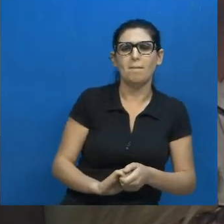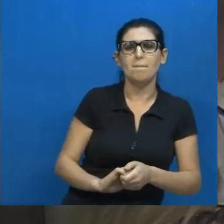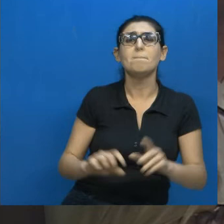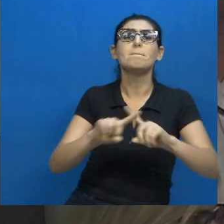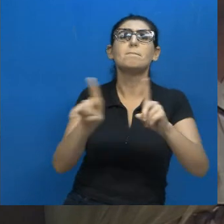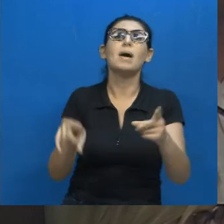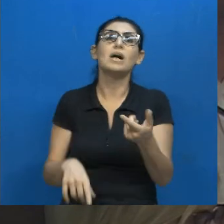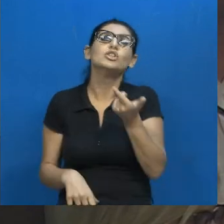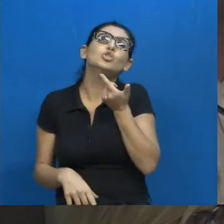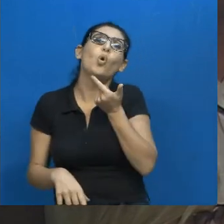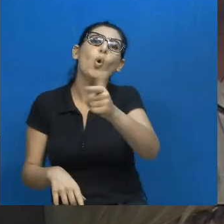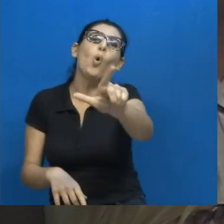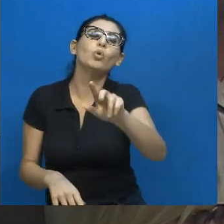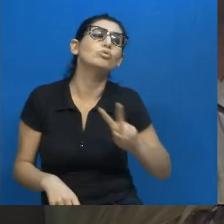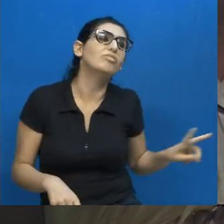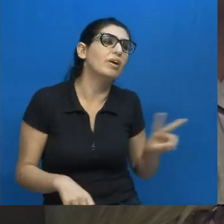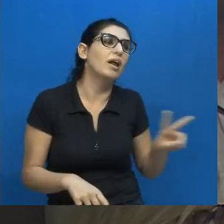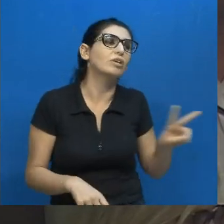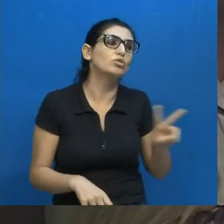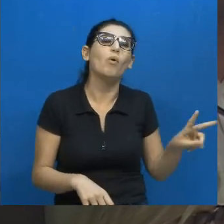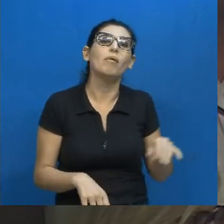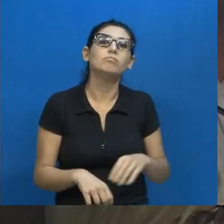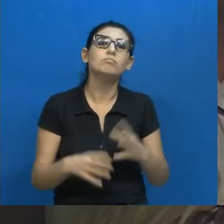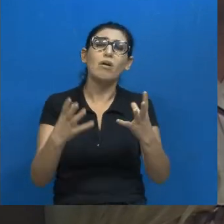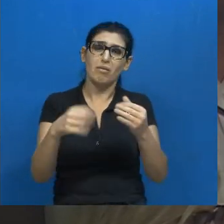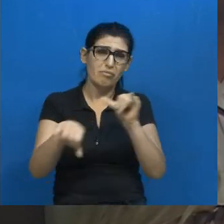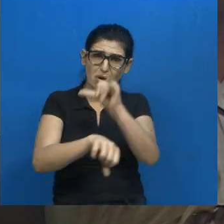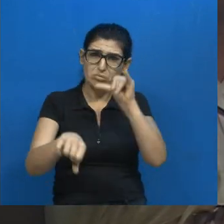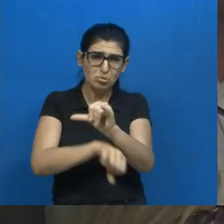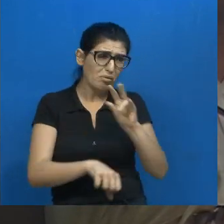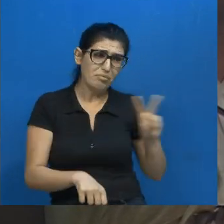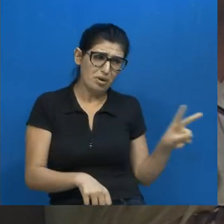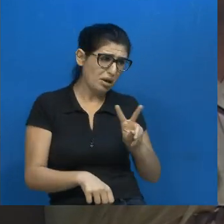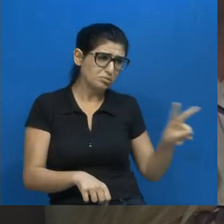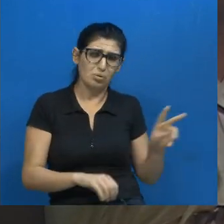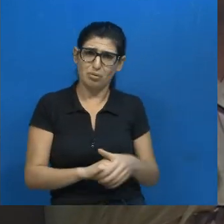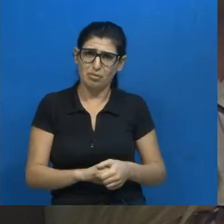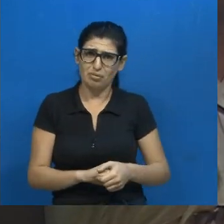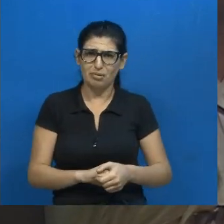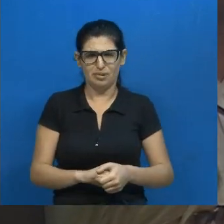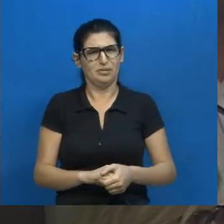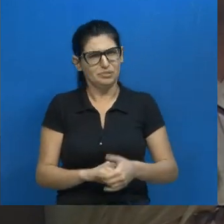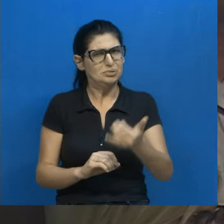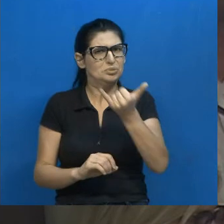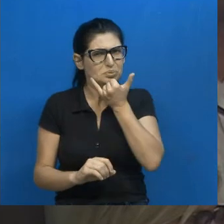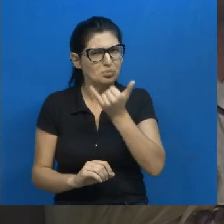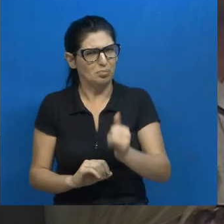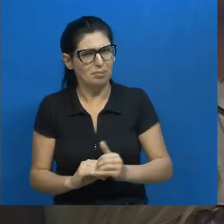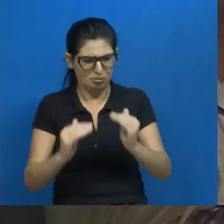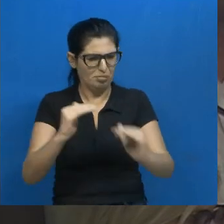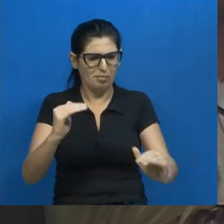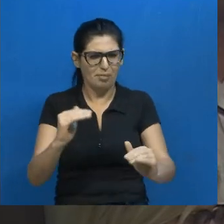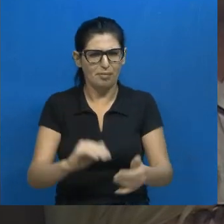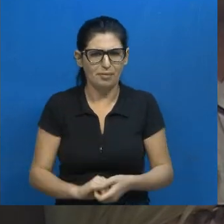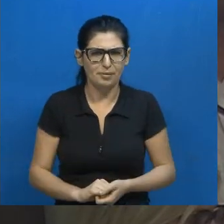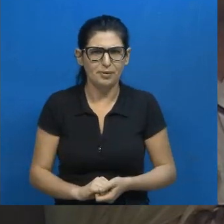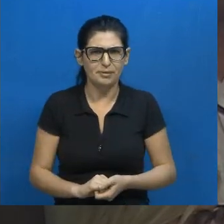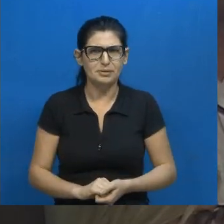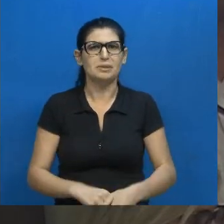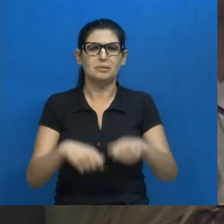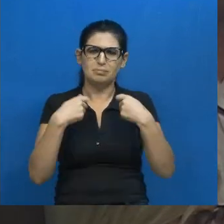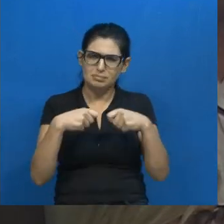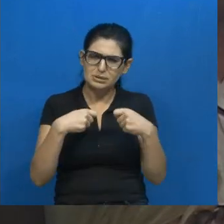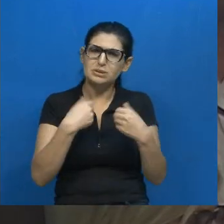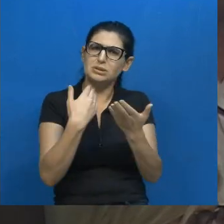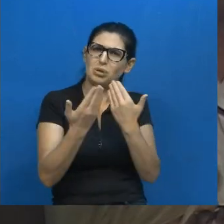gente? Que na hora de pedir voto, todos vão para os bairros. E cadê a turma agora? Para, pelo menos, discutir o assunto